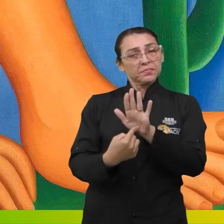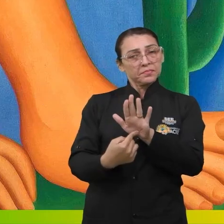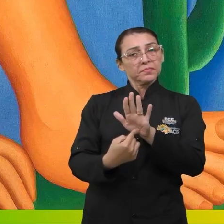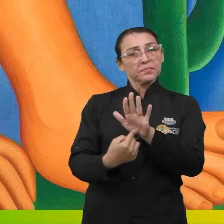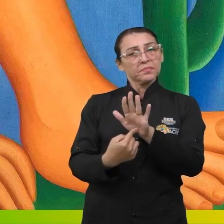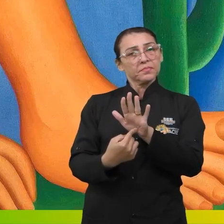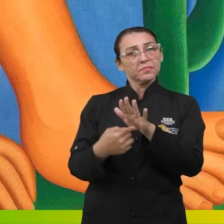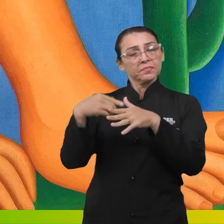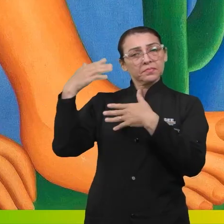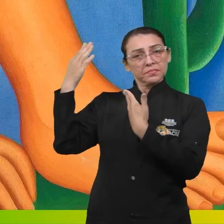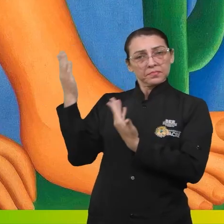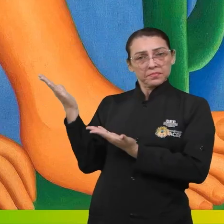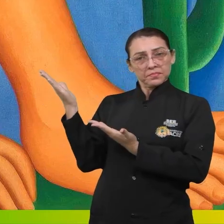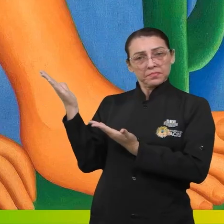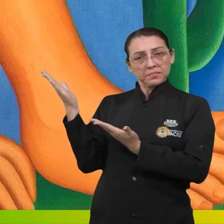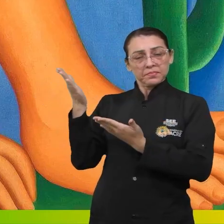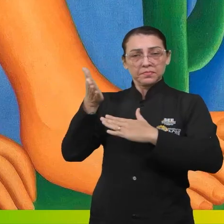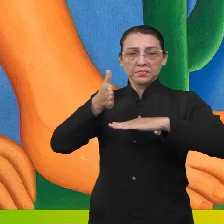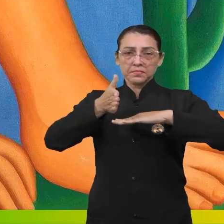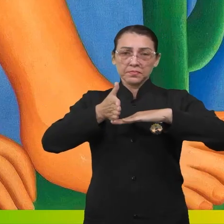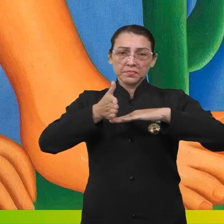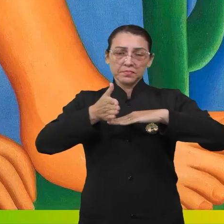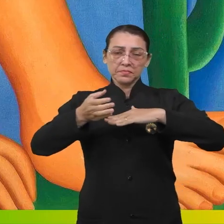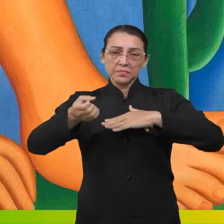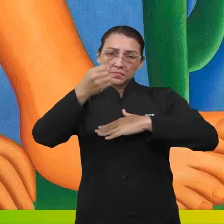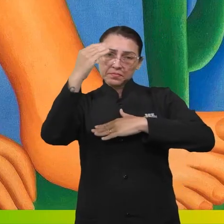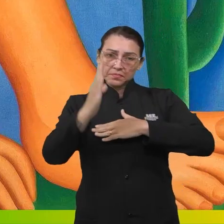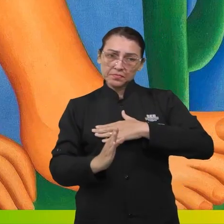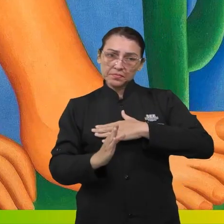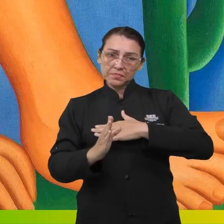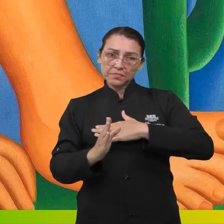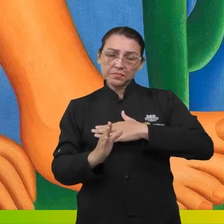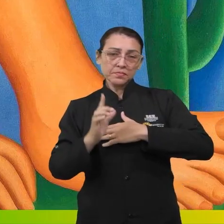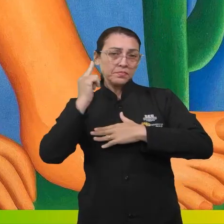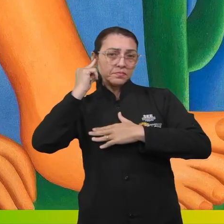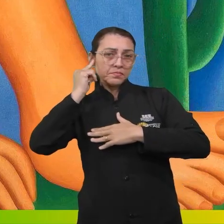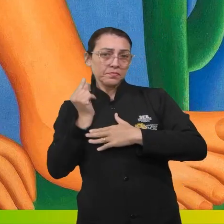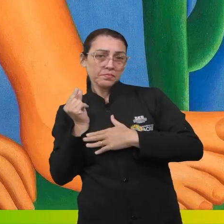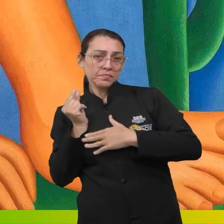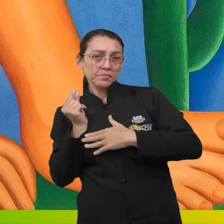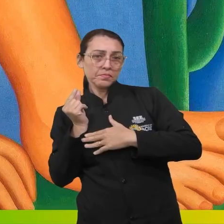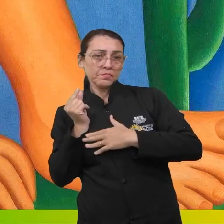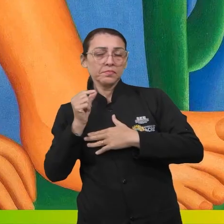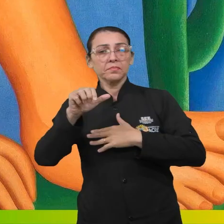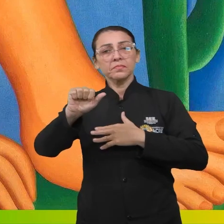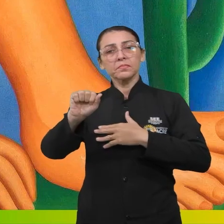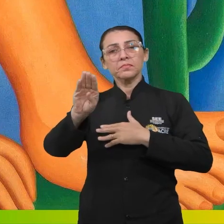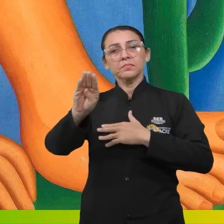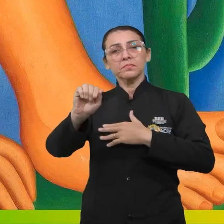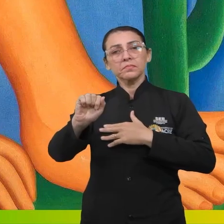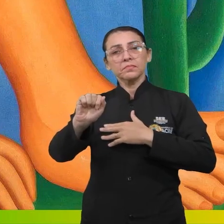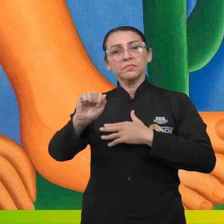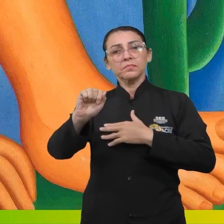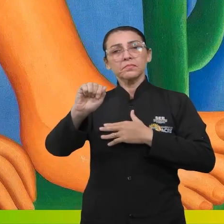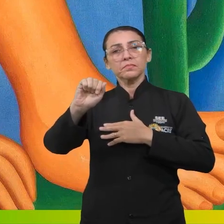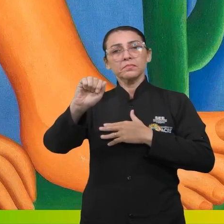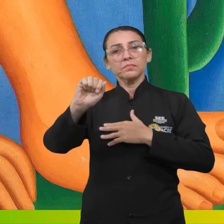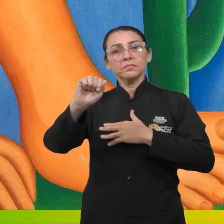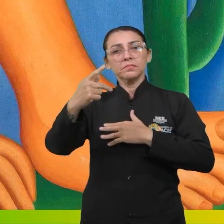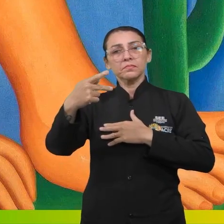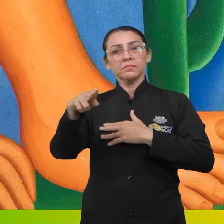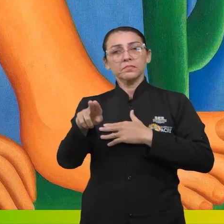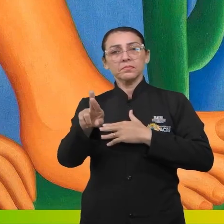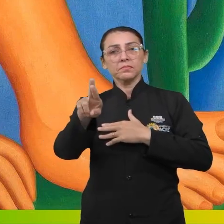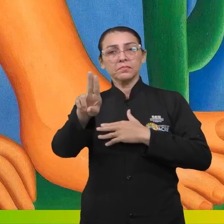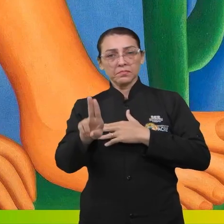essa questão do modernismo brasileiro, que é essa obra aqui da Tarsila do Amaral, Abaporu. Então ela trazia aqui não